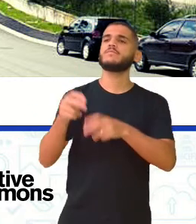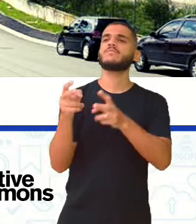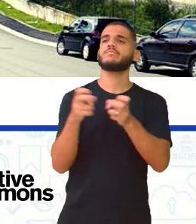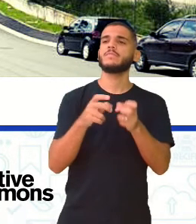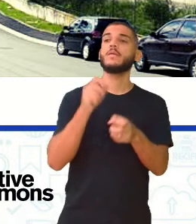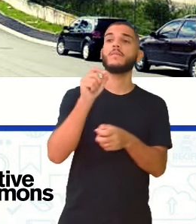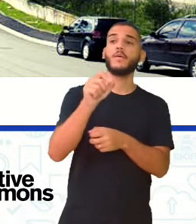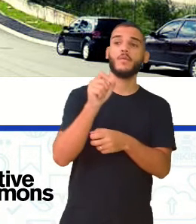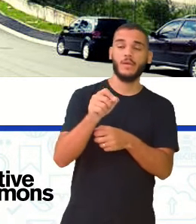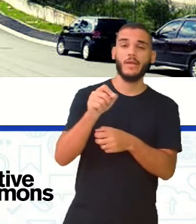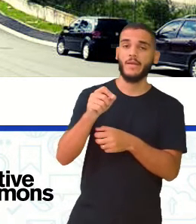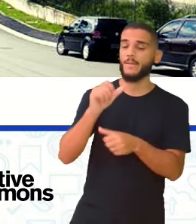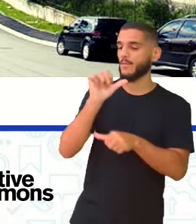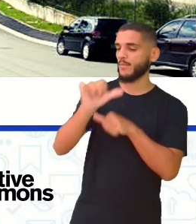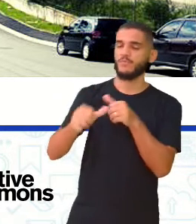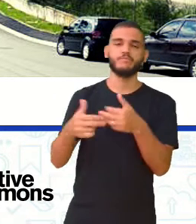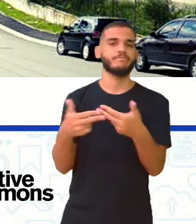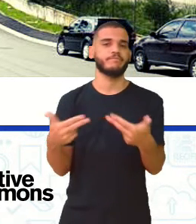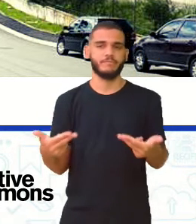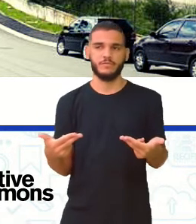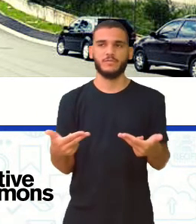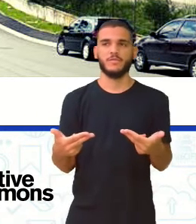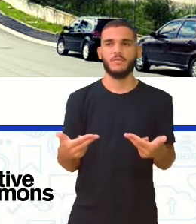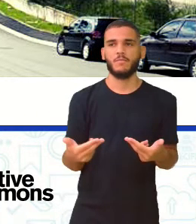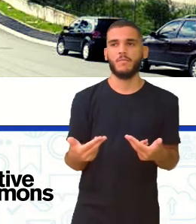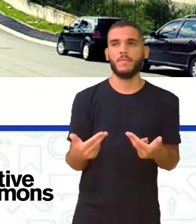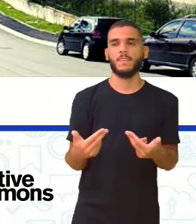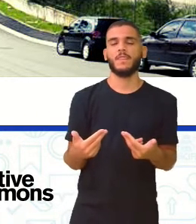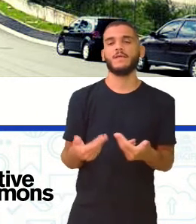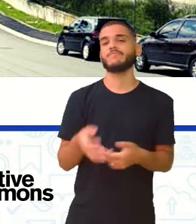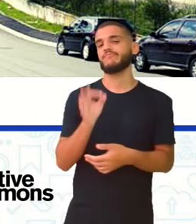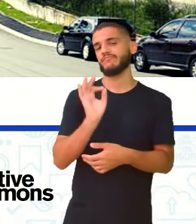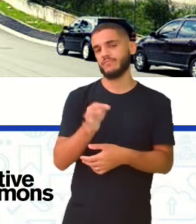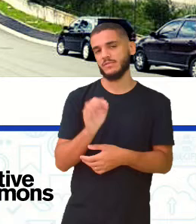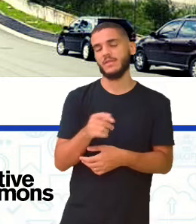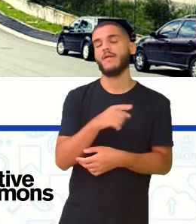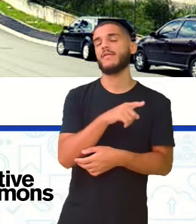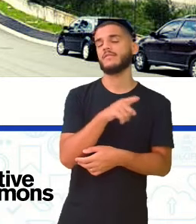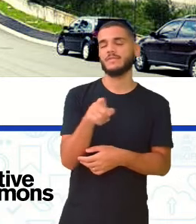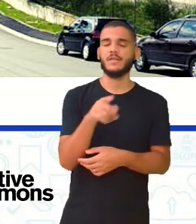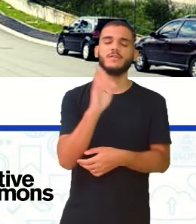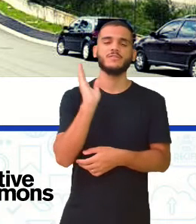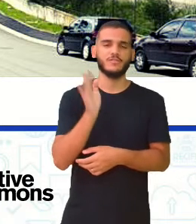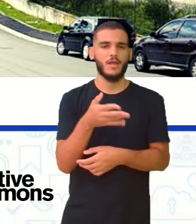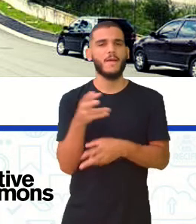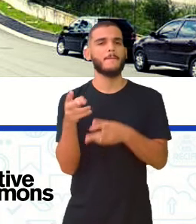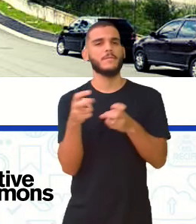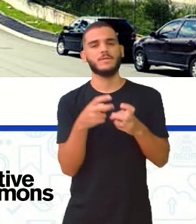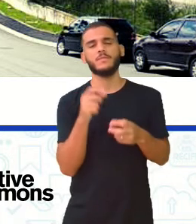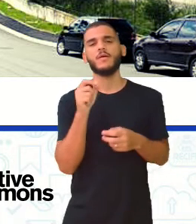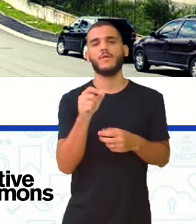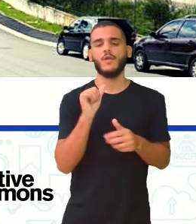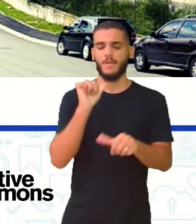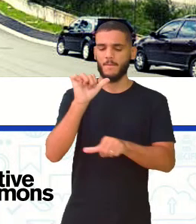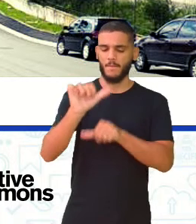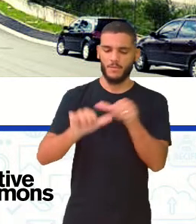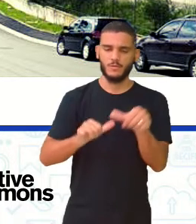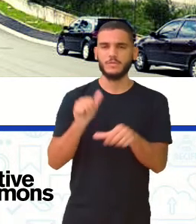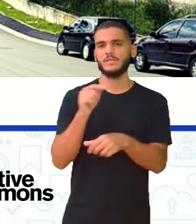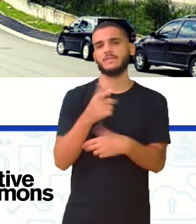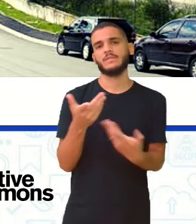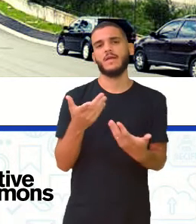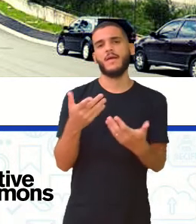da paisagem mudam. Com certeza, você já observou alguma mudança no